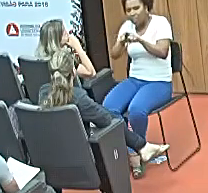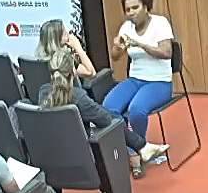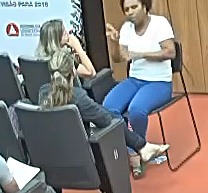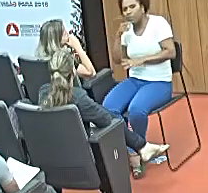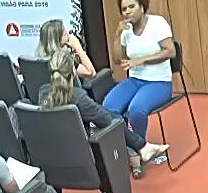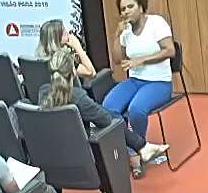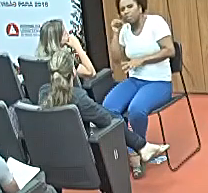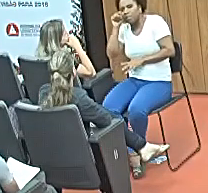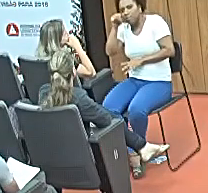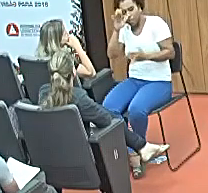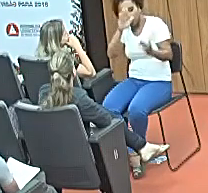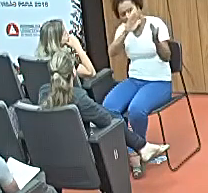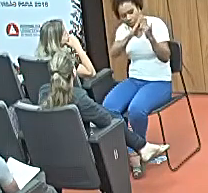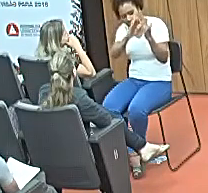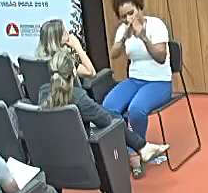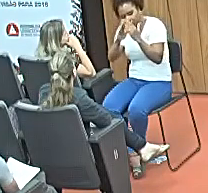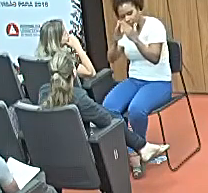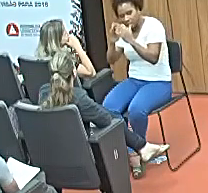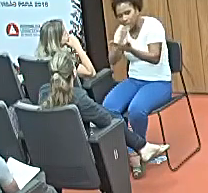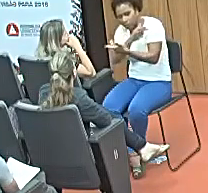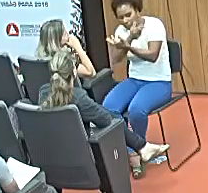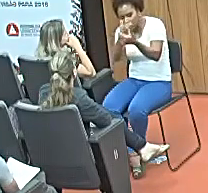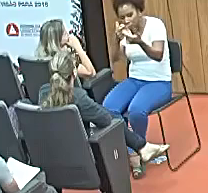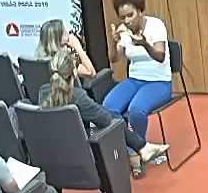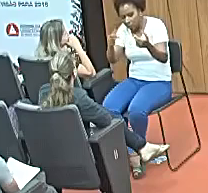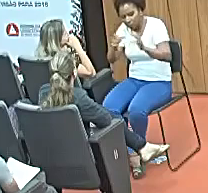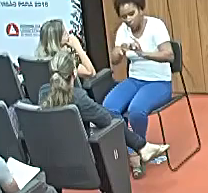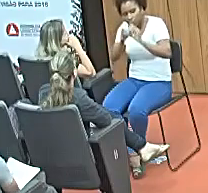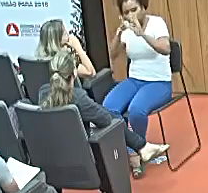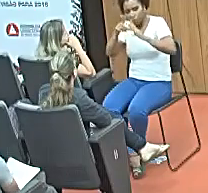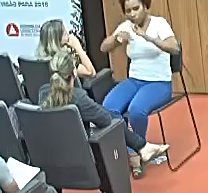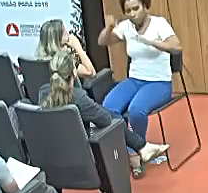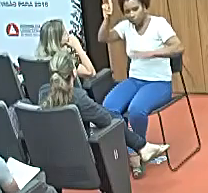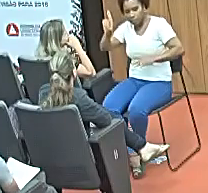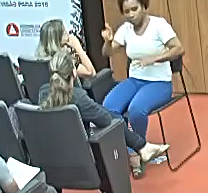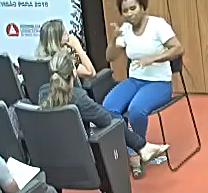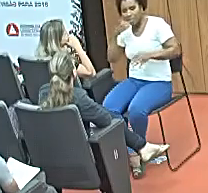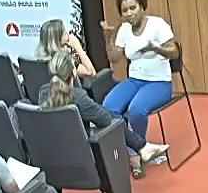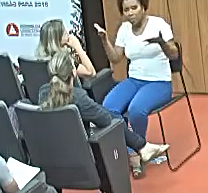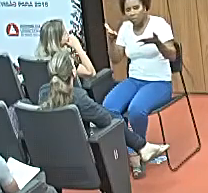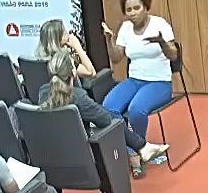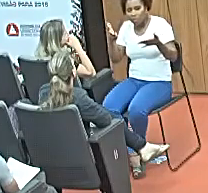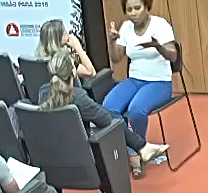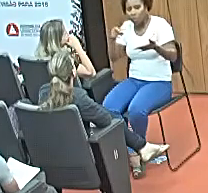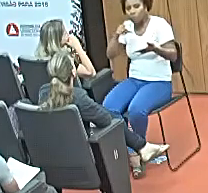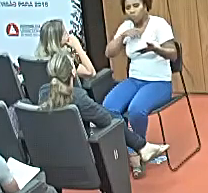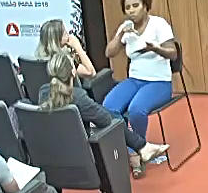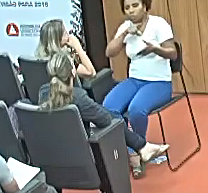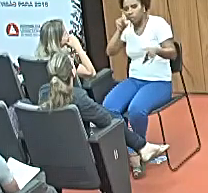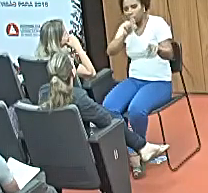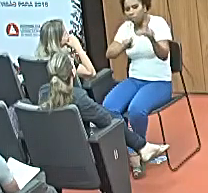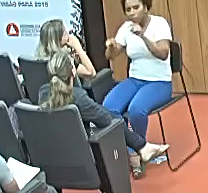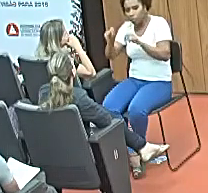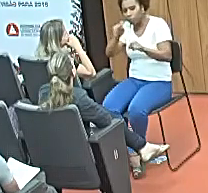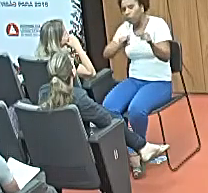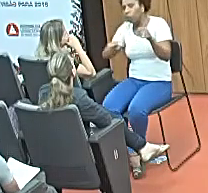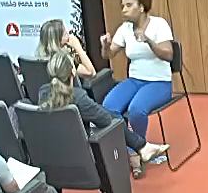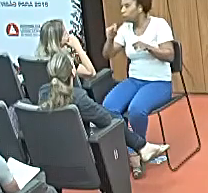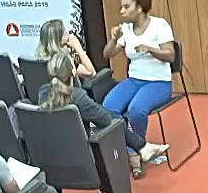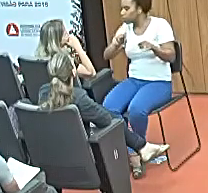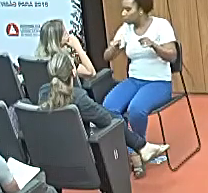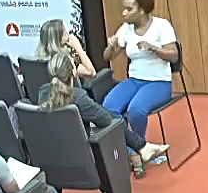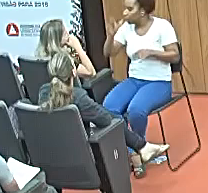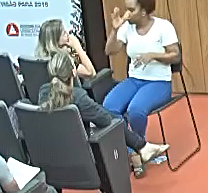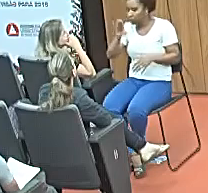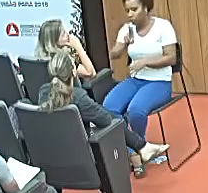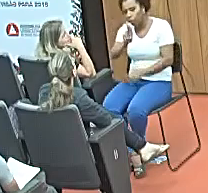desapropriação arrecadação de imóveis urbanos atualmente ela só existe para imóveis rurais que não promove urbanos entendemos